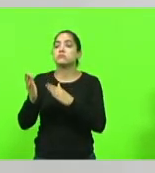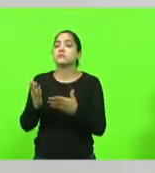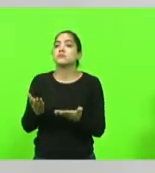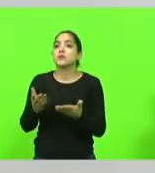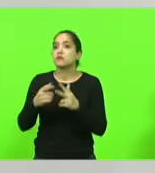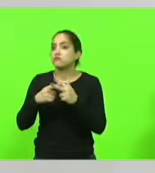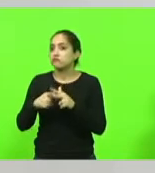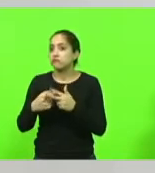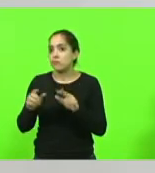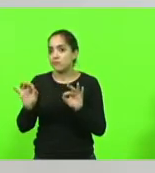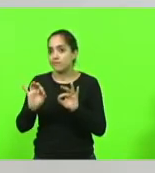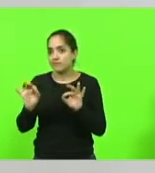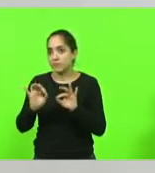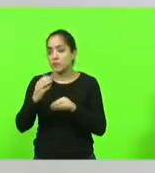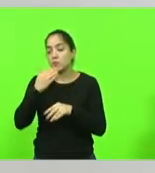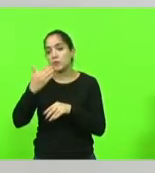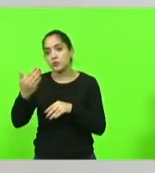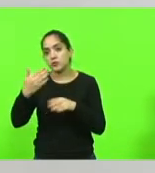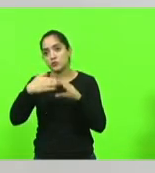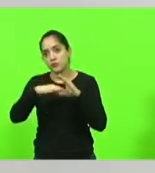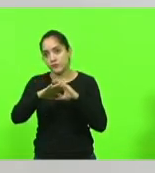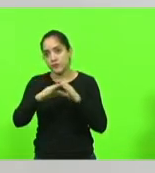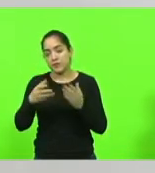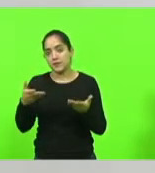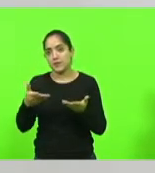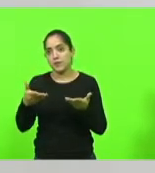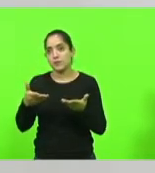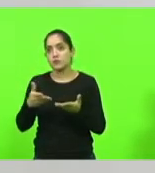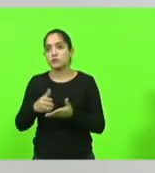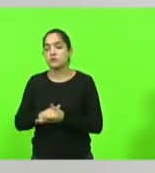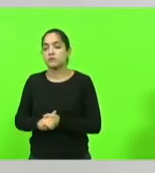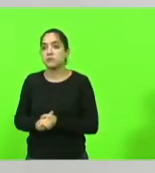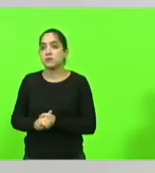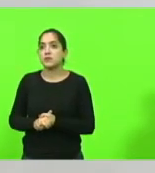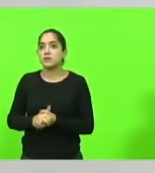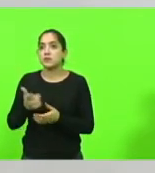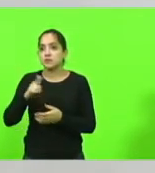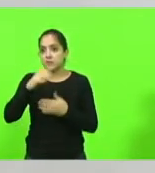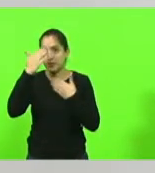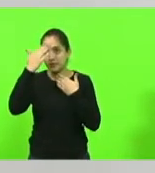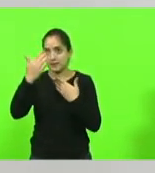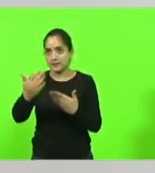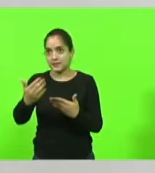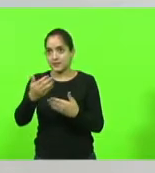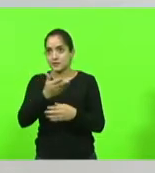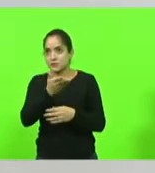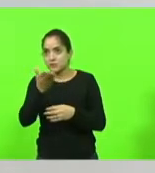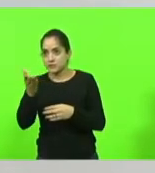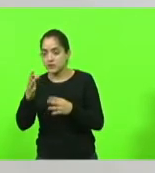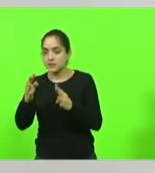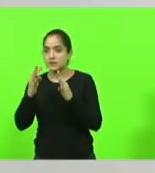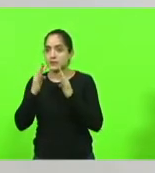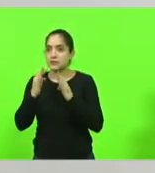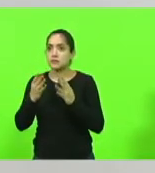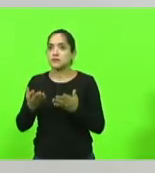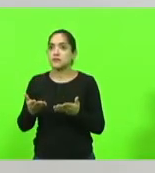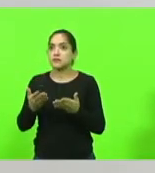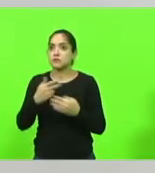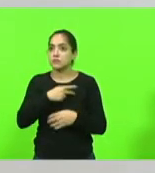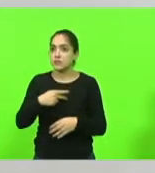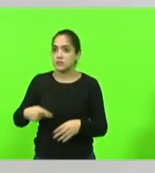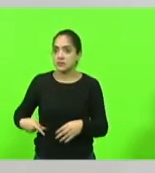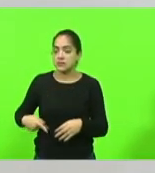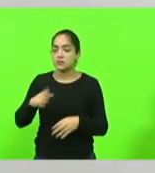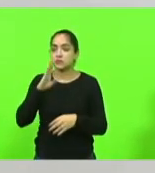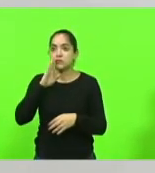pedido que eu vou encaminhar também aqui. E, mais uma vez, agradeço aí a atenção de todos, presidente Berlanda